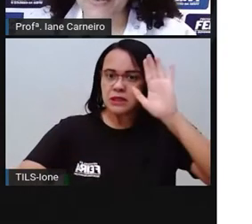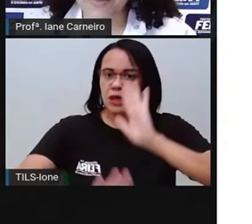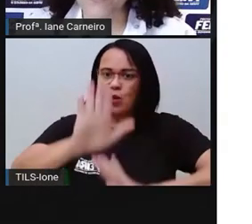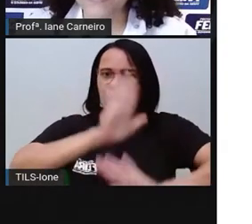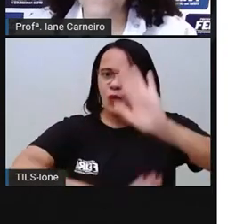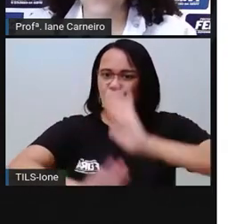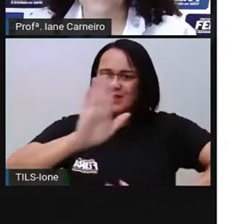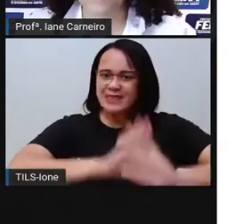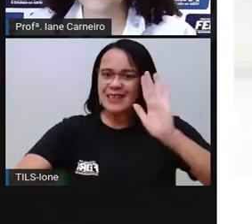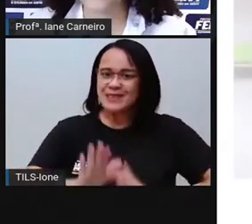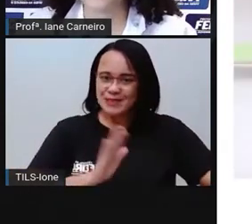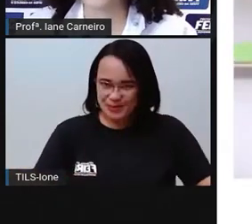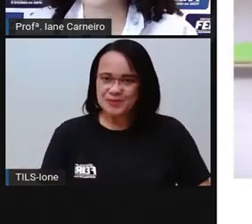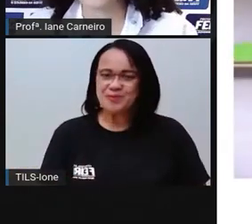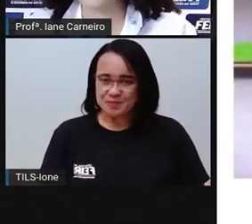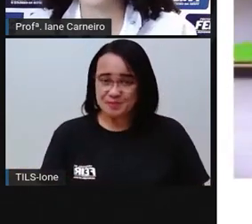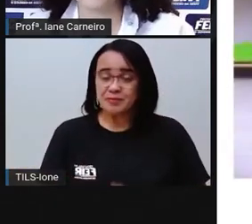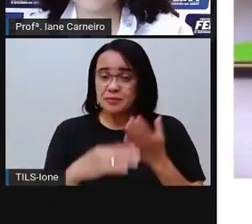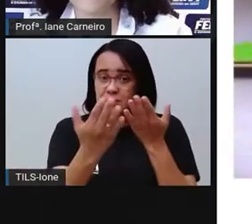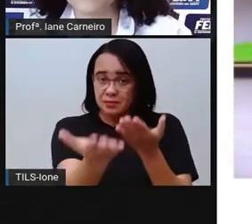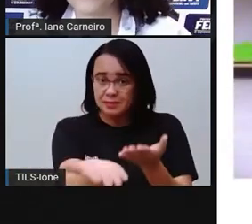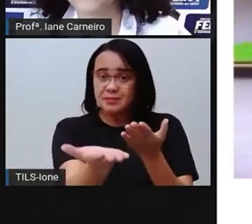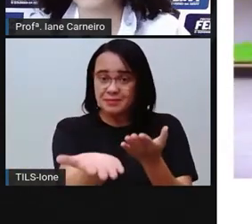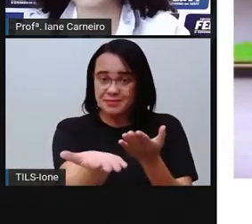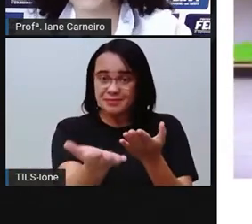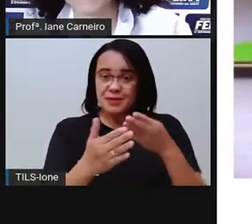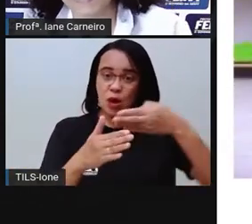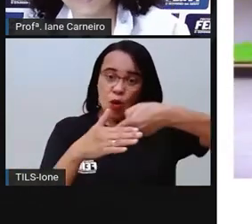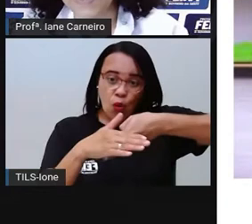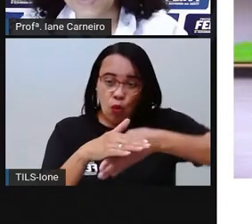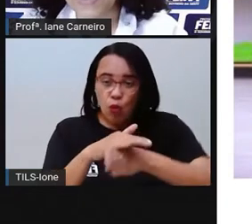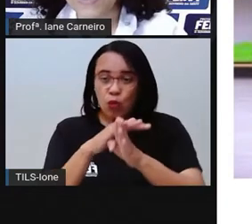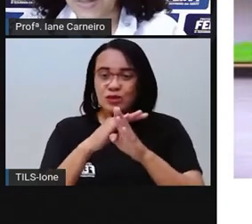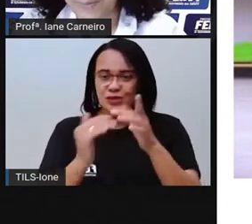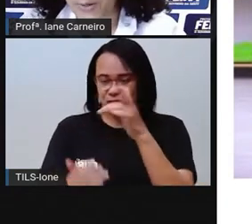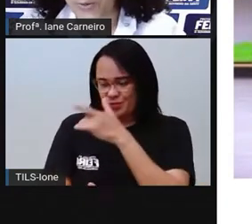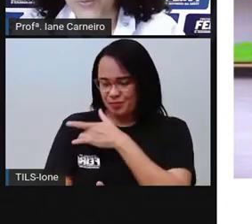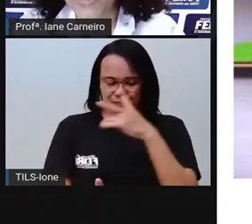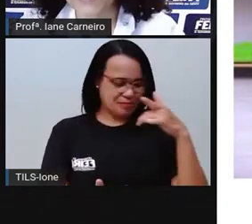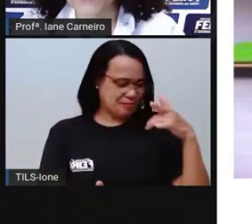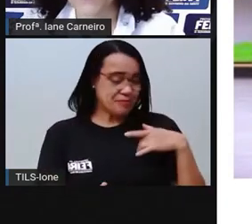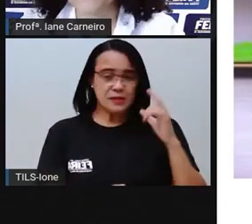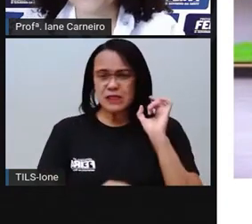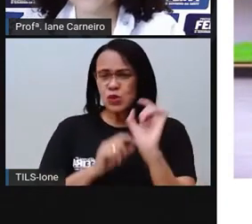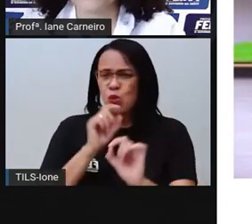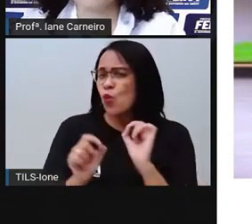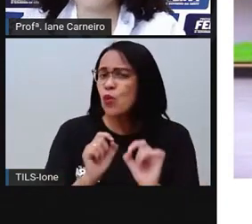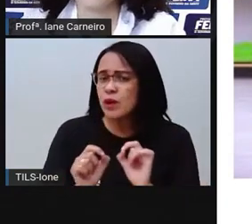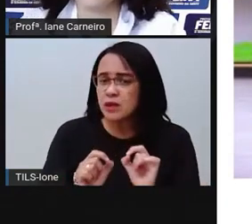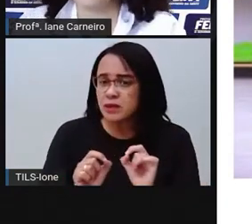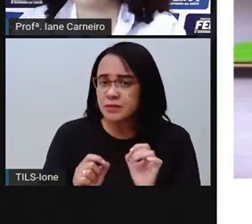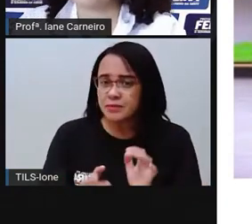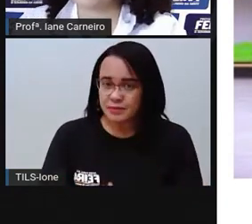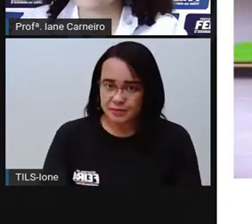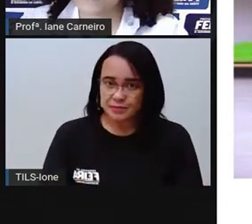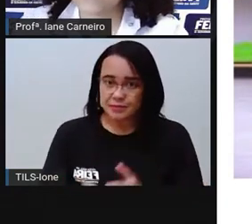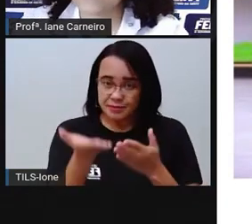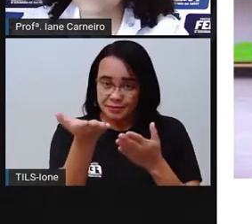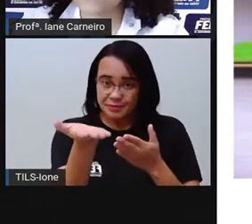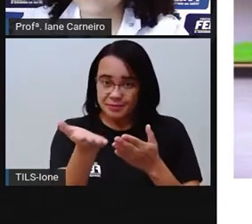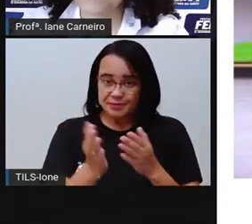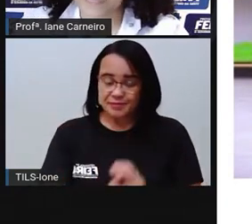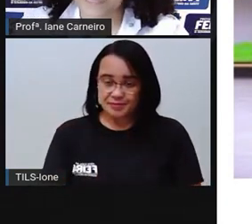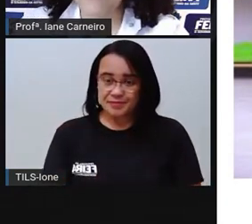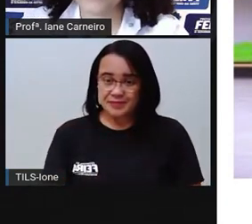Então, vamos conversar um pouco mais sobre esses hábitos saudáveis em nossa casa. Então, a Pró colocou aqui, ó. Para nossa casa